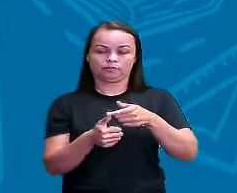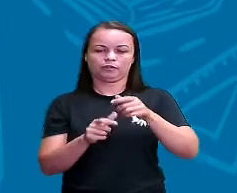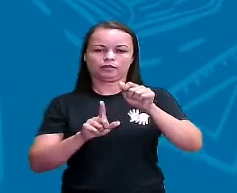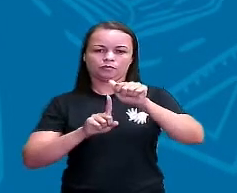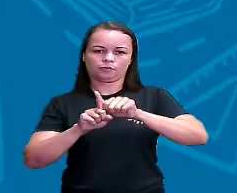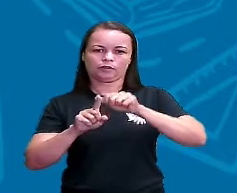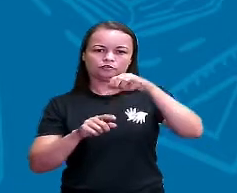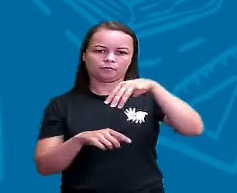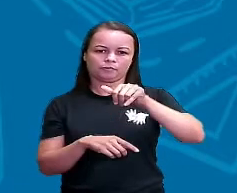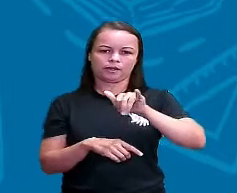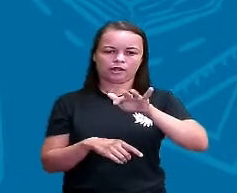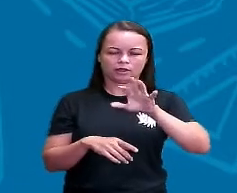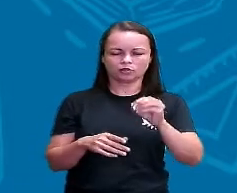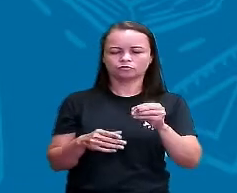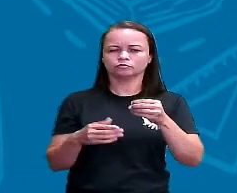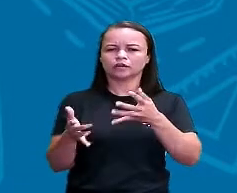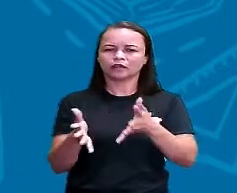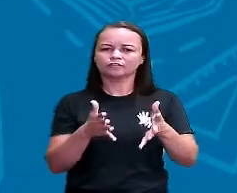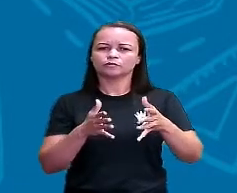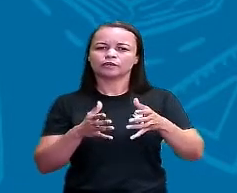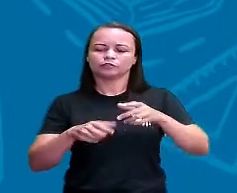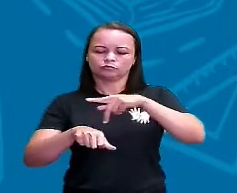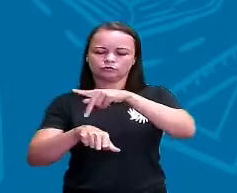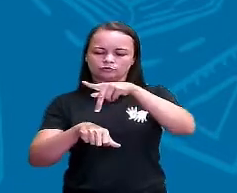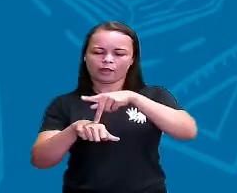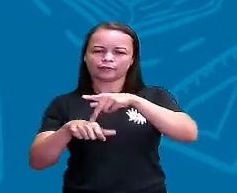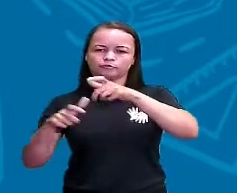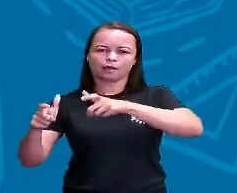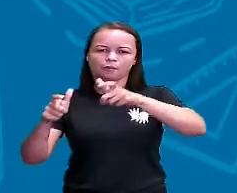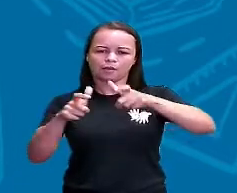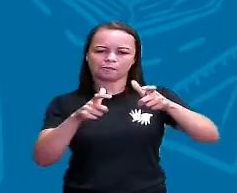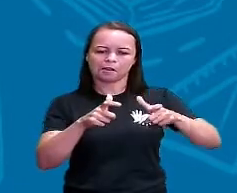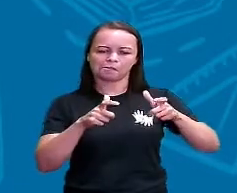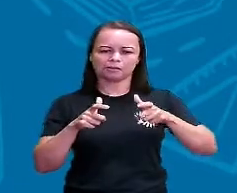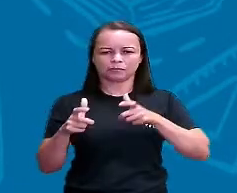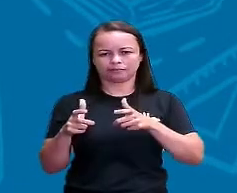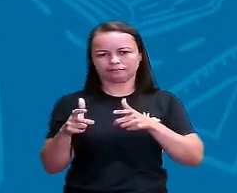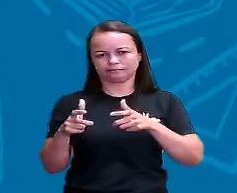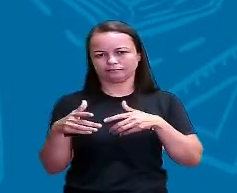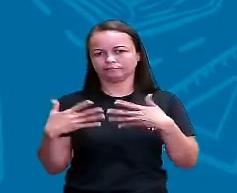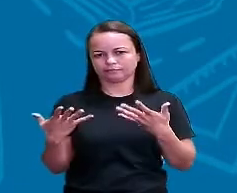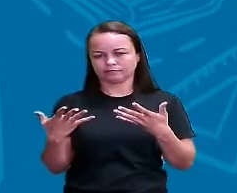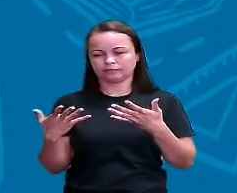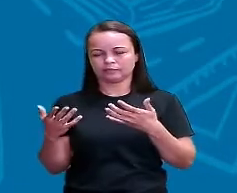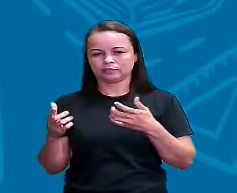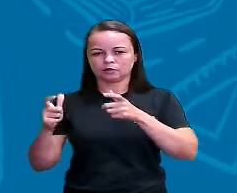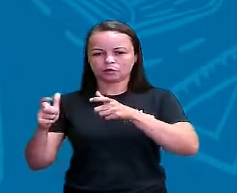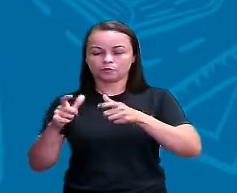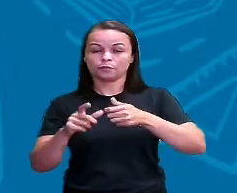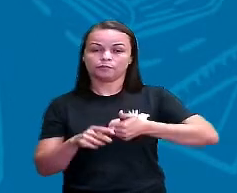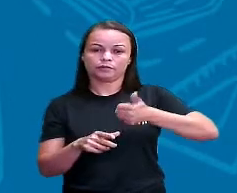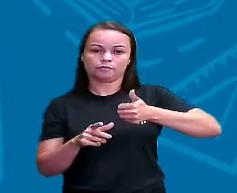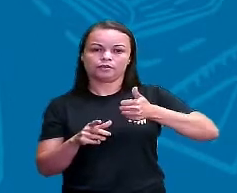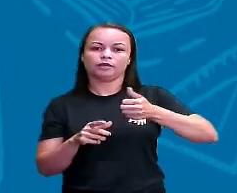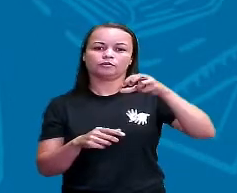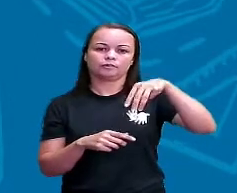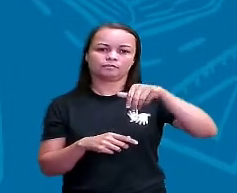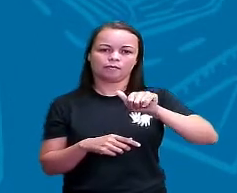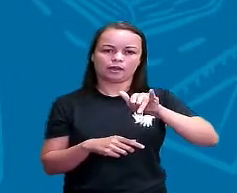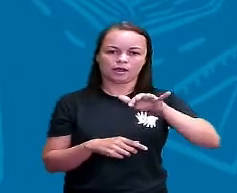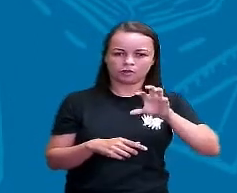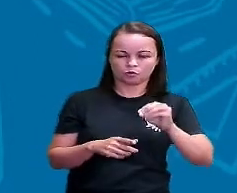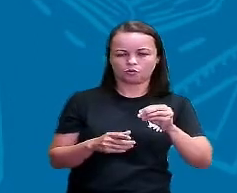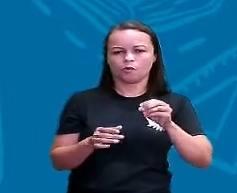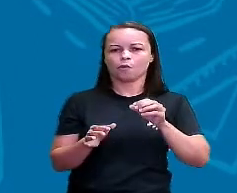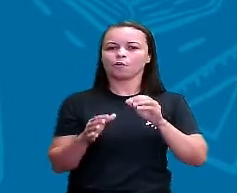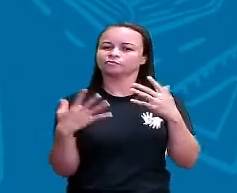características levemente distintas em cada país. Ou seja, cada lugar comemora o 1º de maio da sua forma, ao seu jeito,